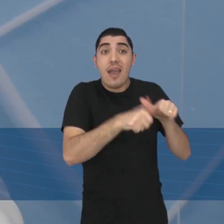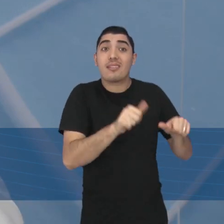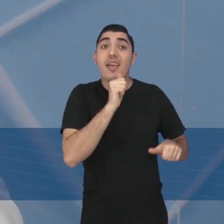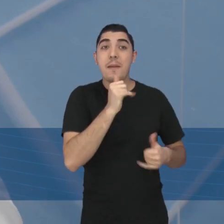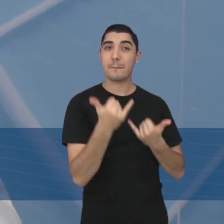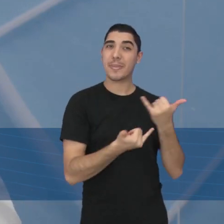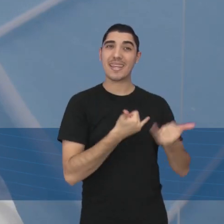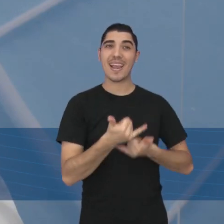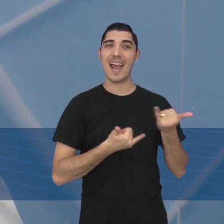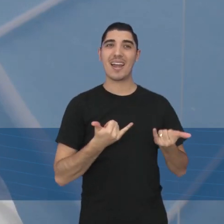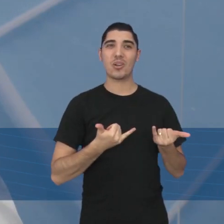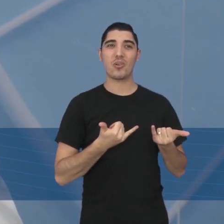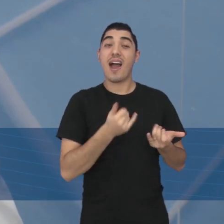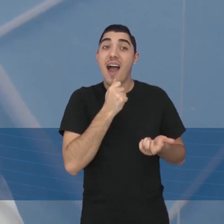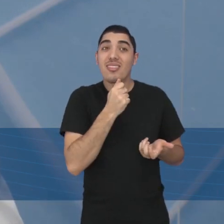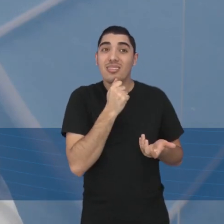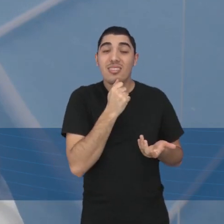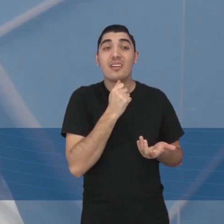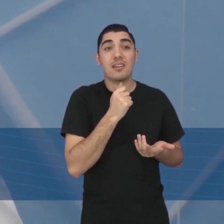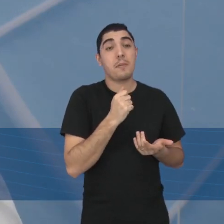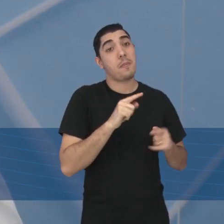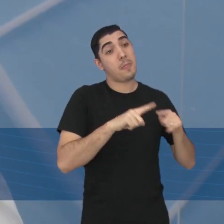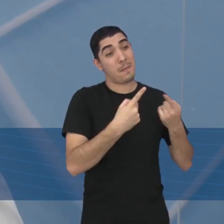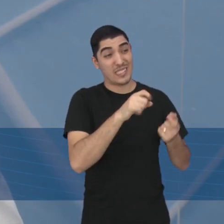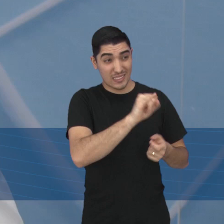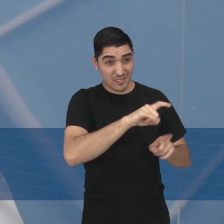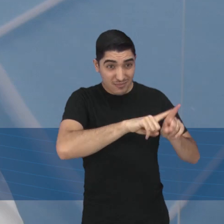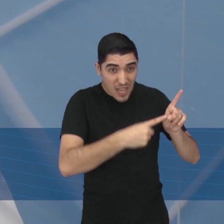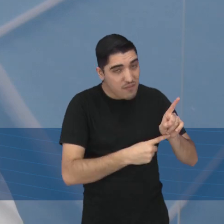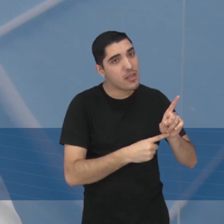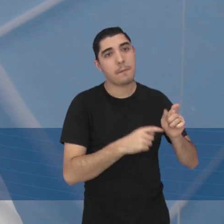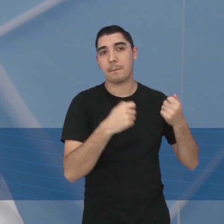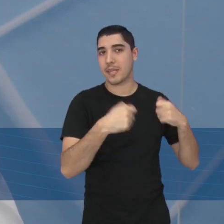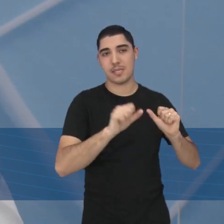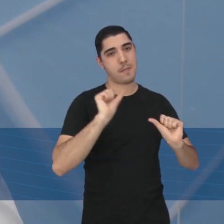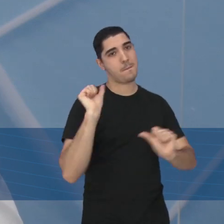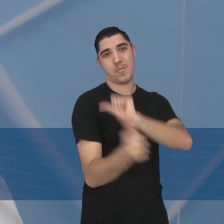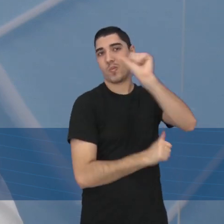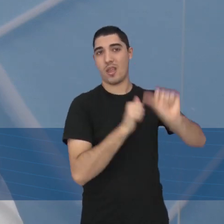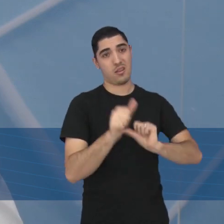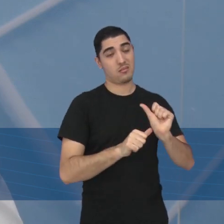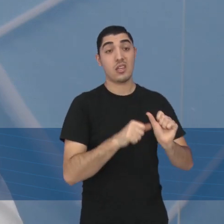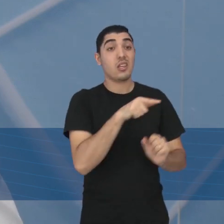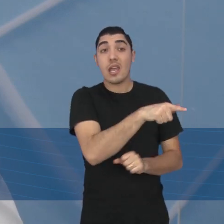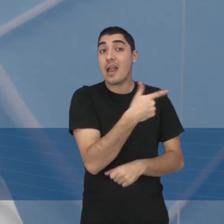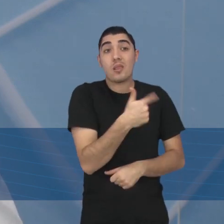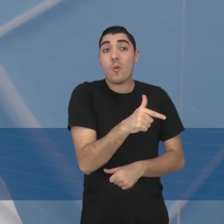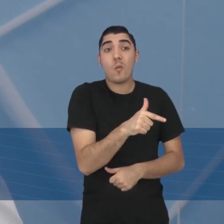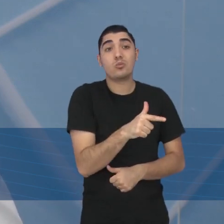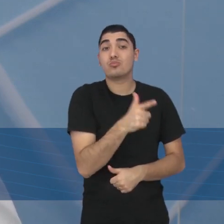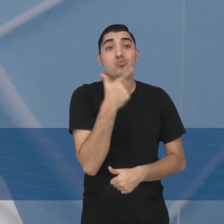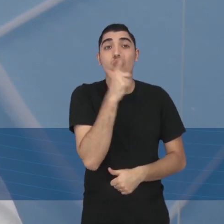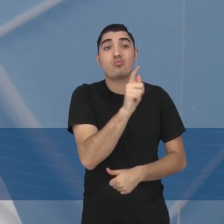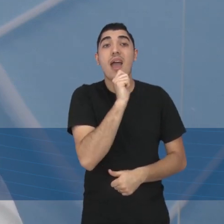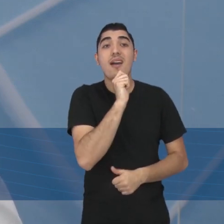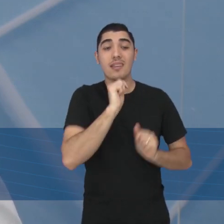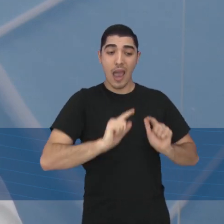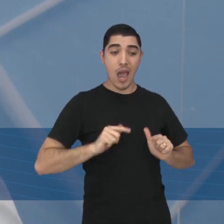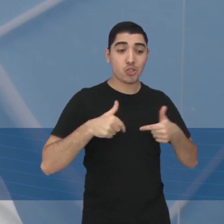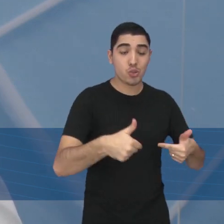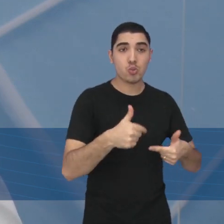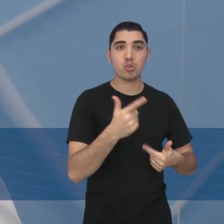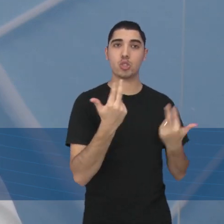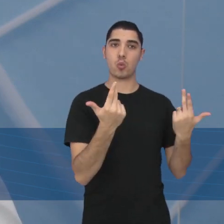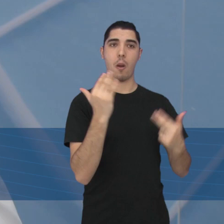passando por um momento que vai exigir dela uma atitude adulta. E nesse momento ela não consegue ter uma atitude adulta, e aí sim ela precisa de